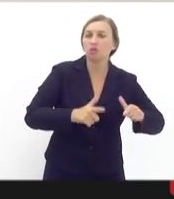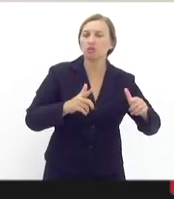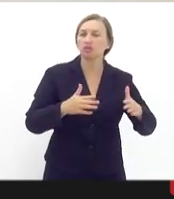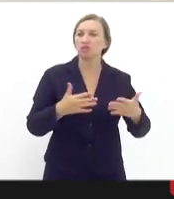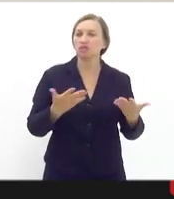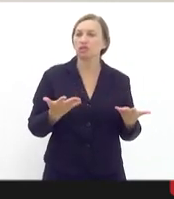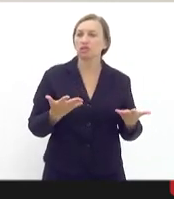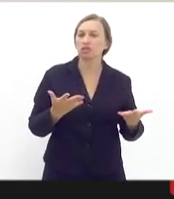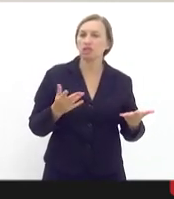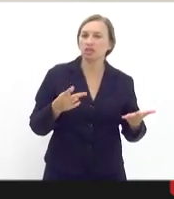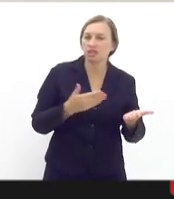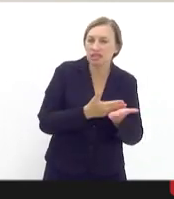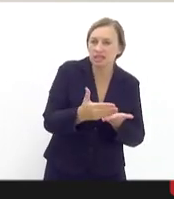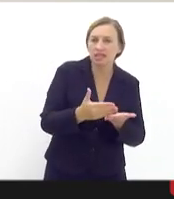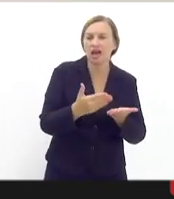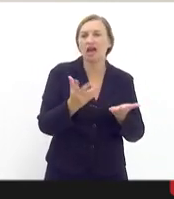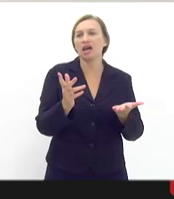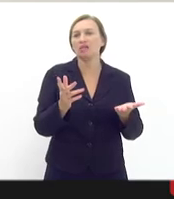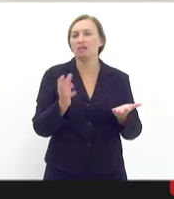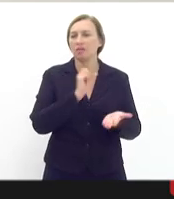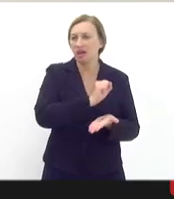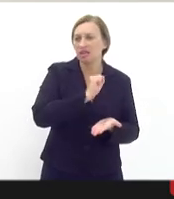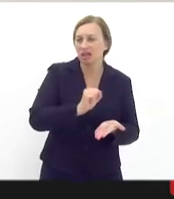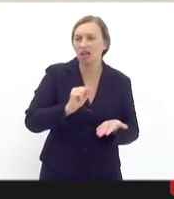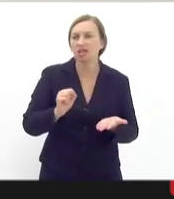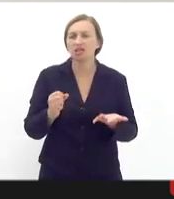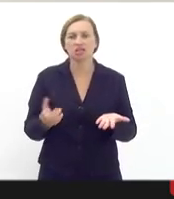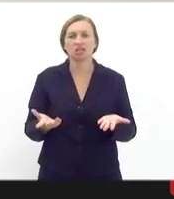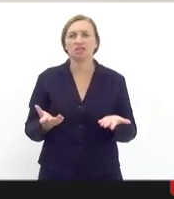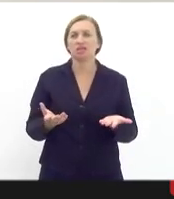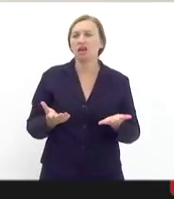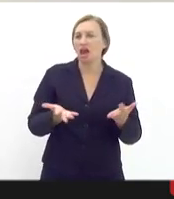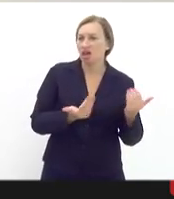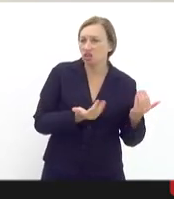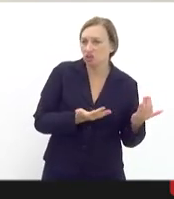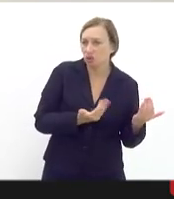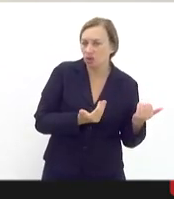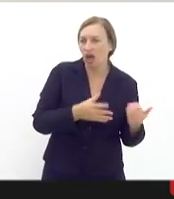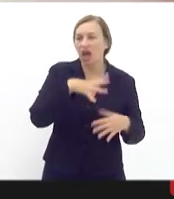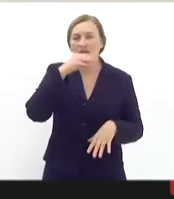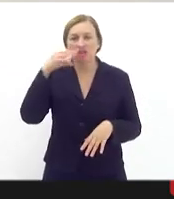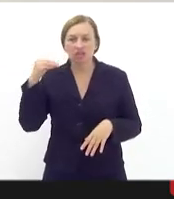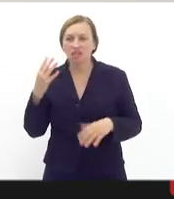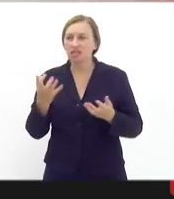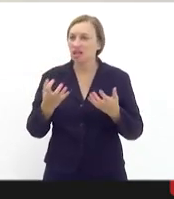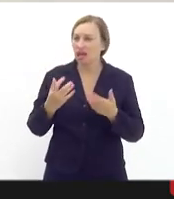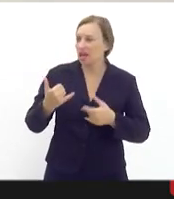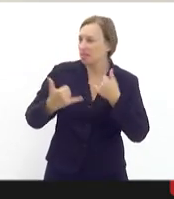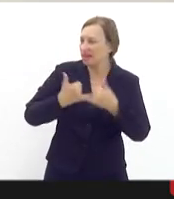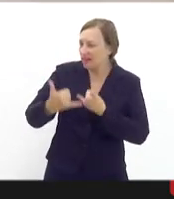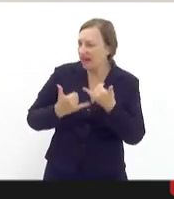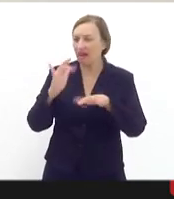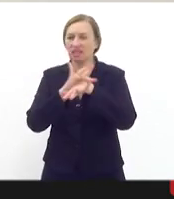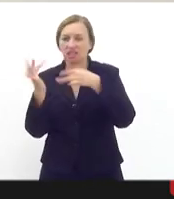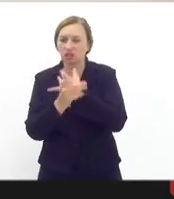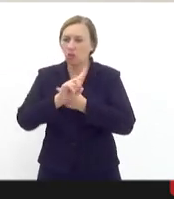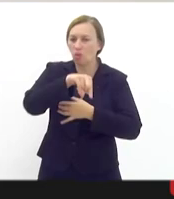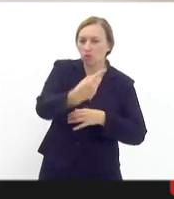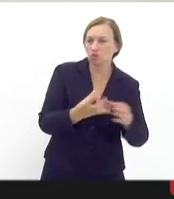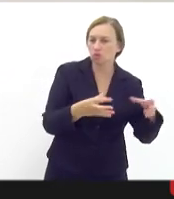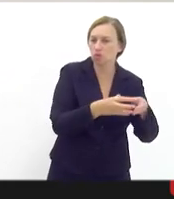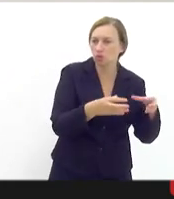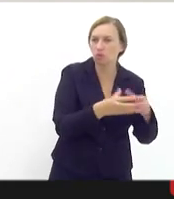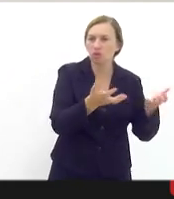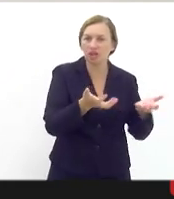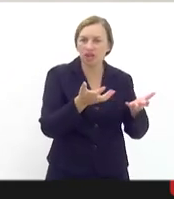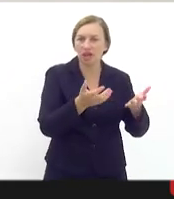essas ondas, e aí, obviamente, engajados por aí, adolescentes porque querem fazer barulho, querem brincar na rede, ou outros grupos criminosos que querem